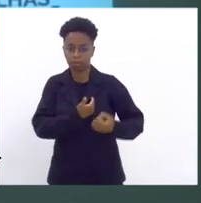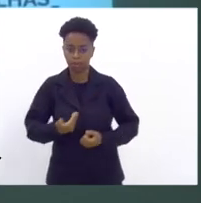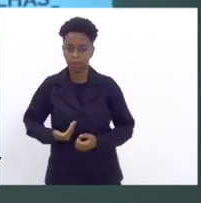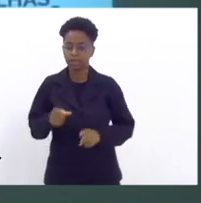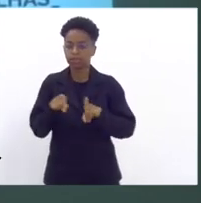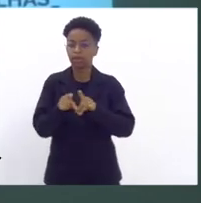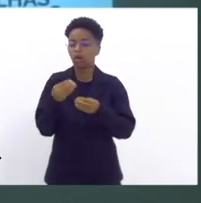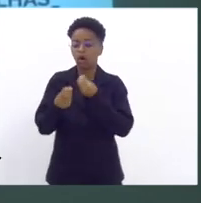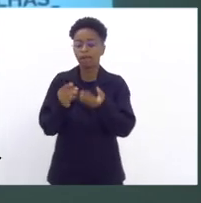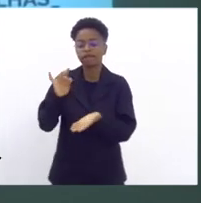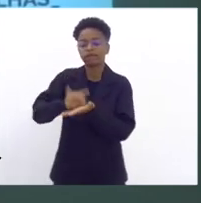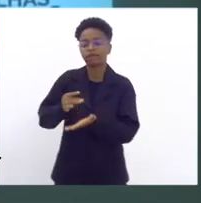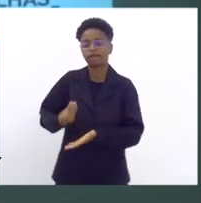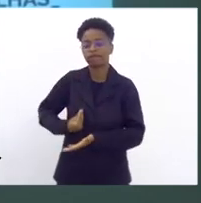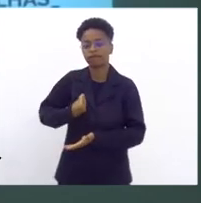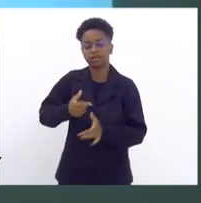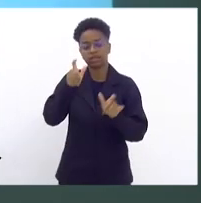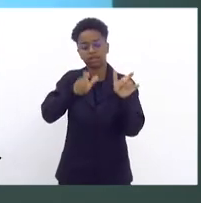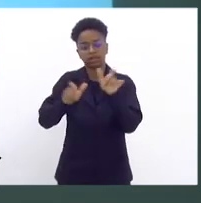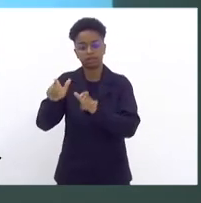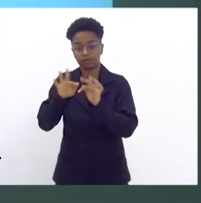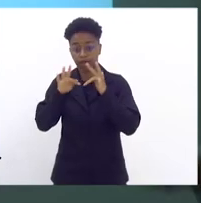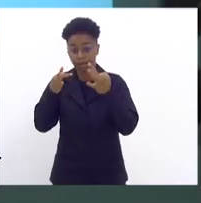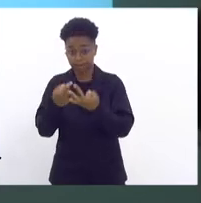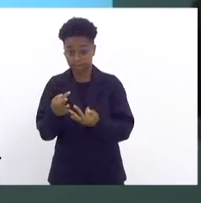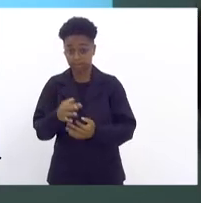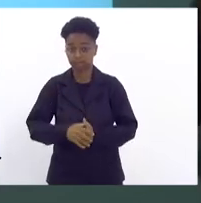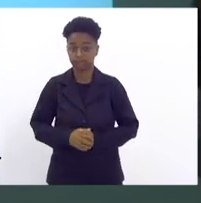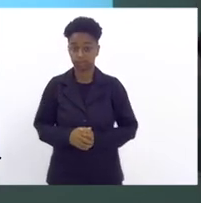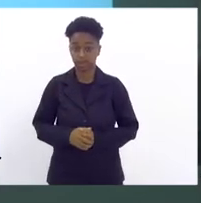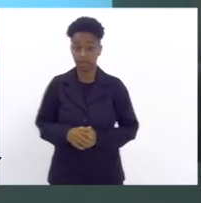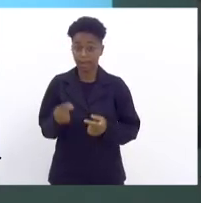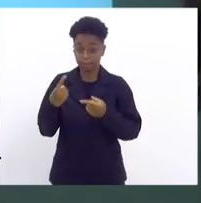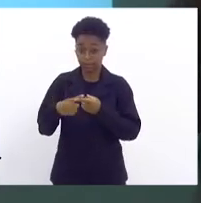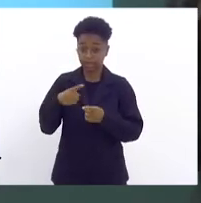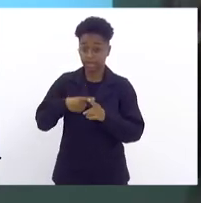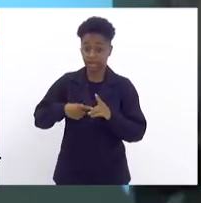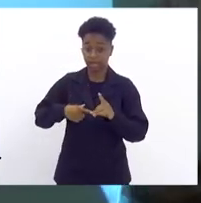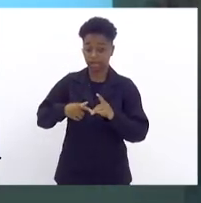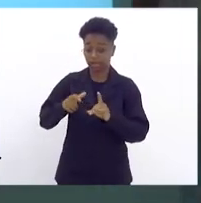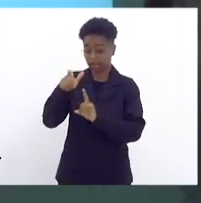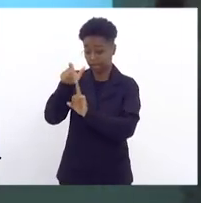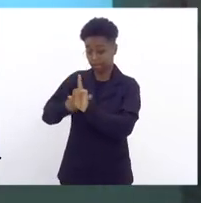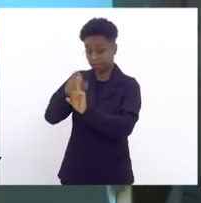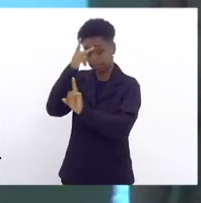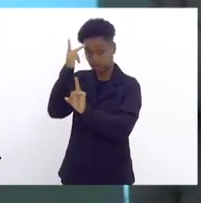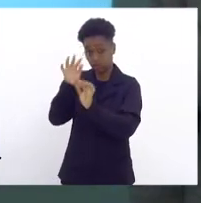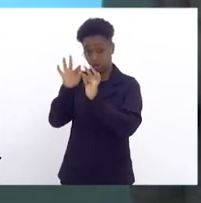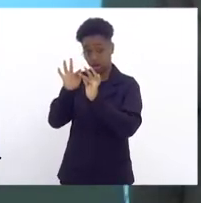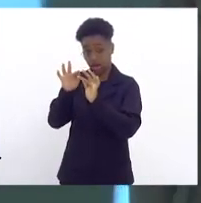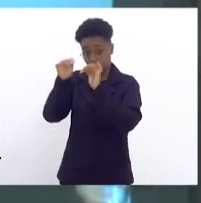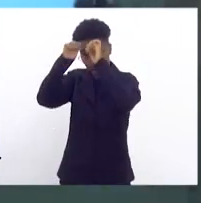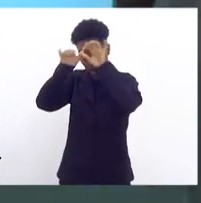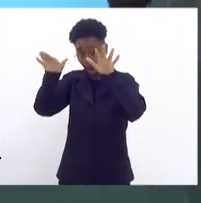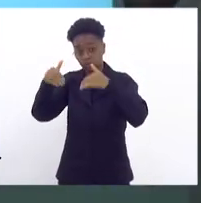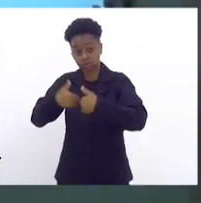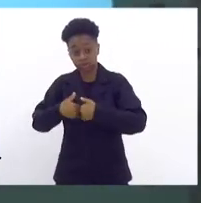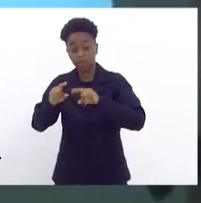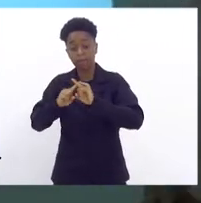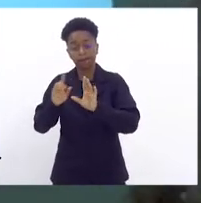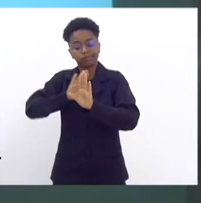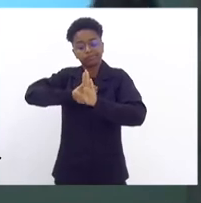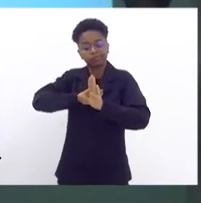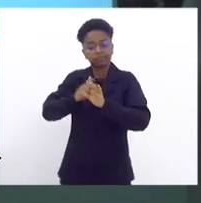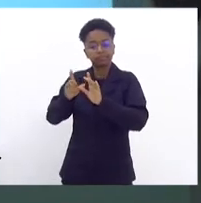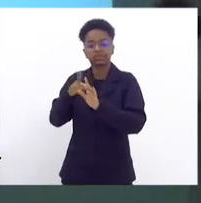realidade da família de uma pessoa do autismo atrás de uma pessoa com autismo tem a sua família E aí já foi falado